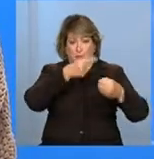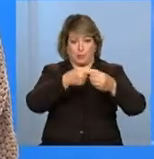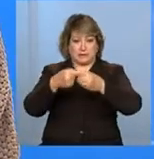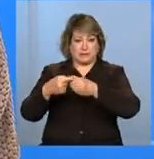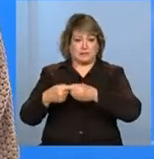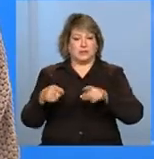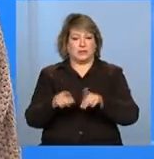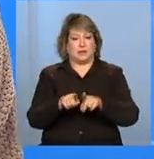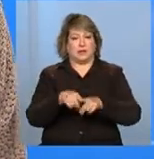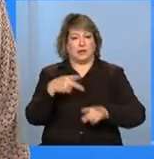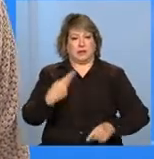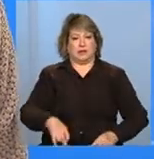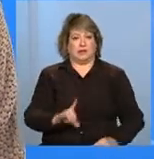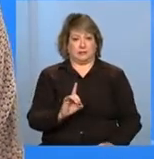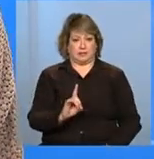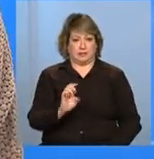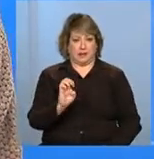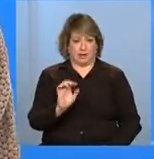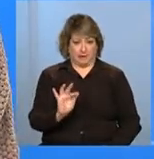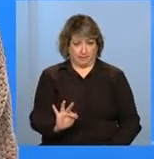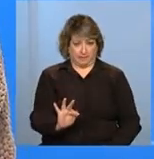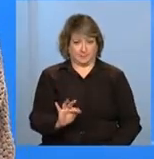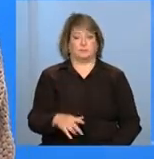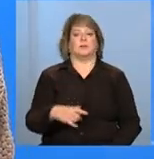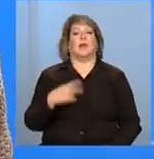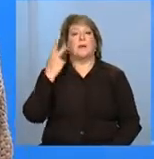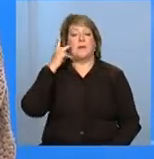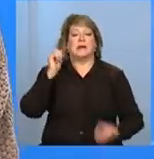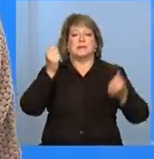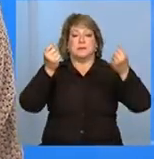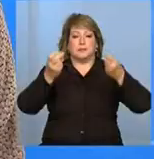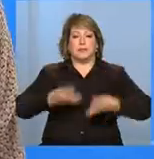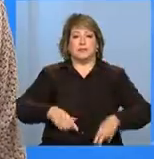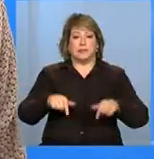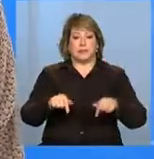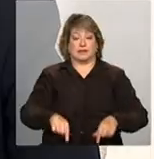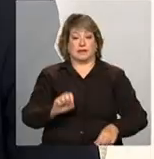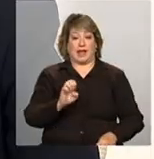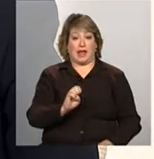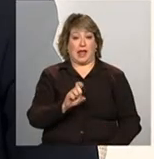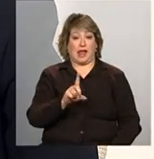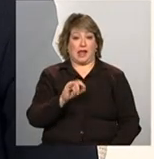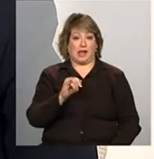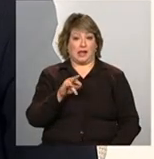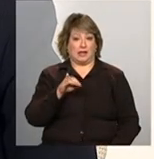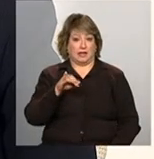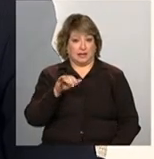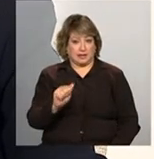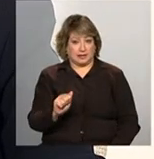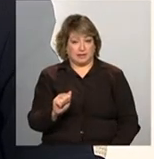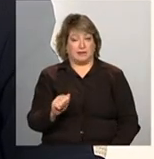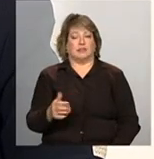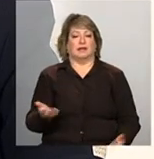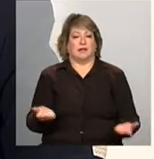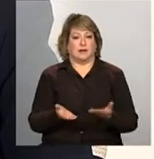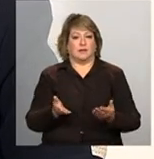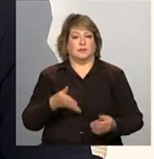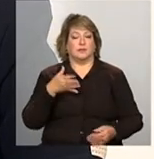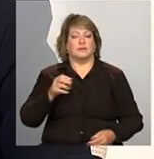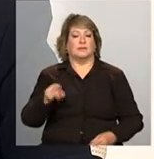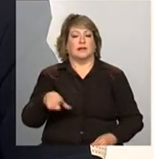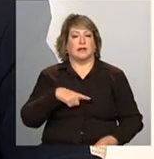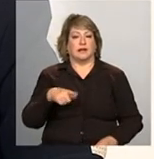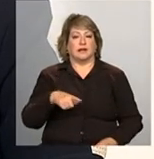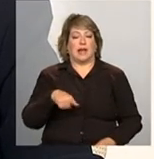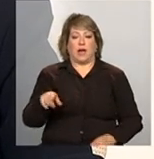Federal. Para explicar tudo isso, nós vamos conversar com Elíria Bonetti Yoshida, que é a coordenadora geral